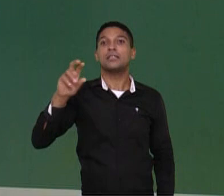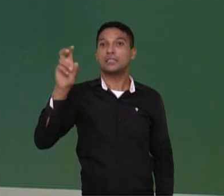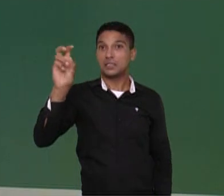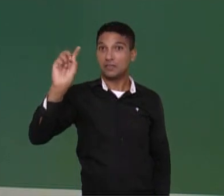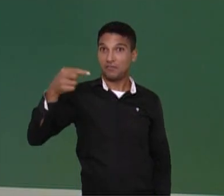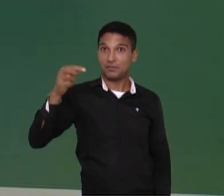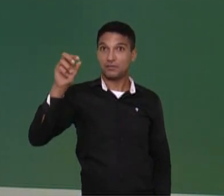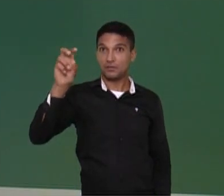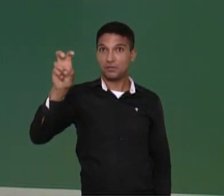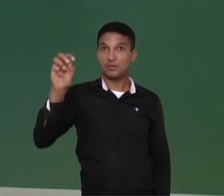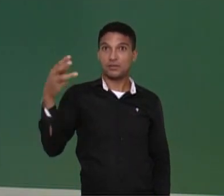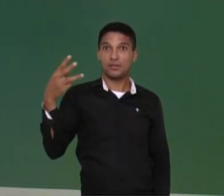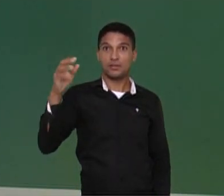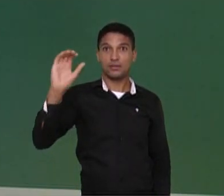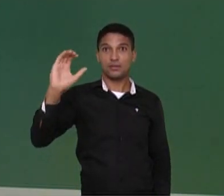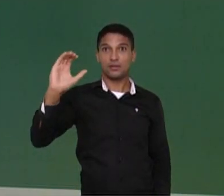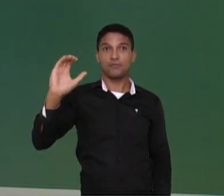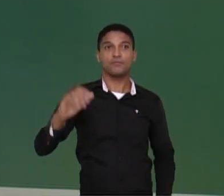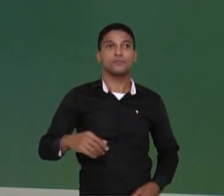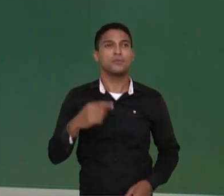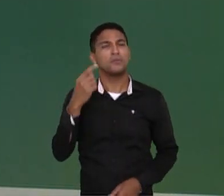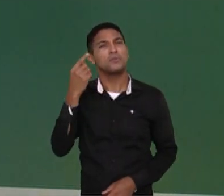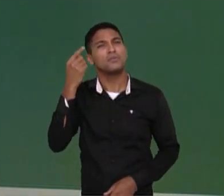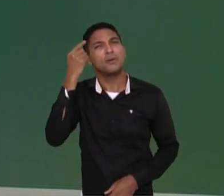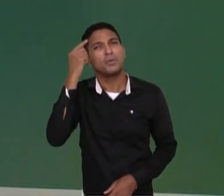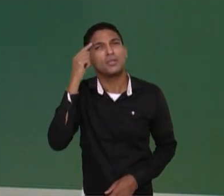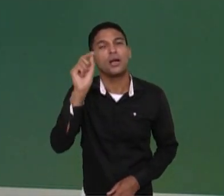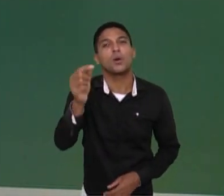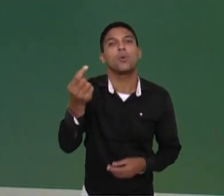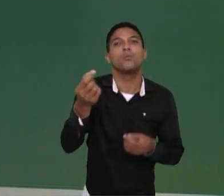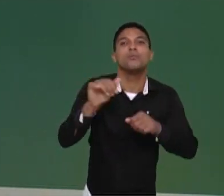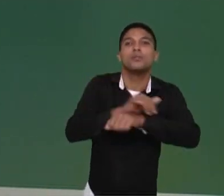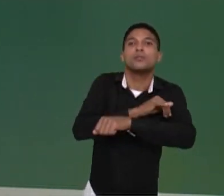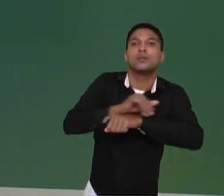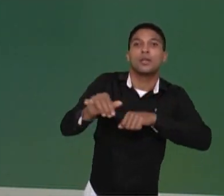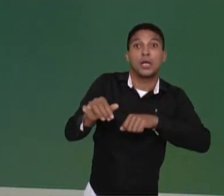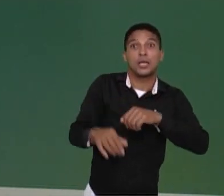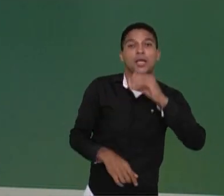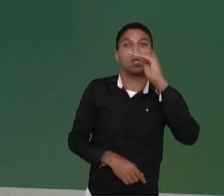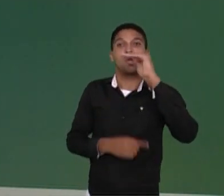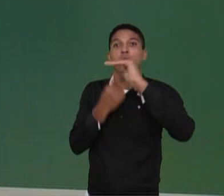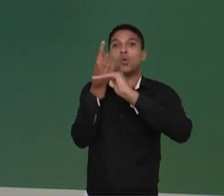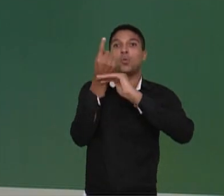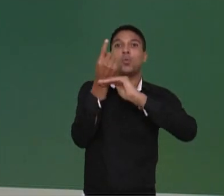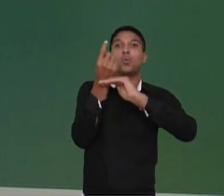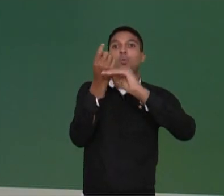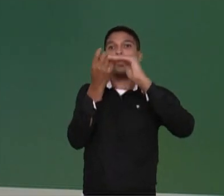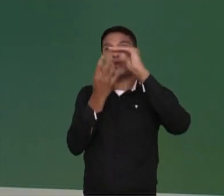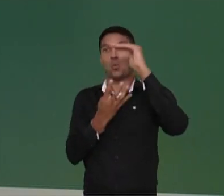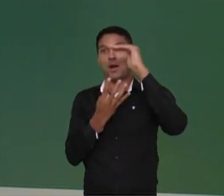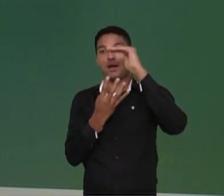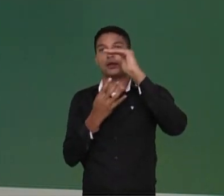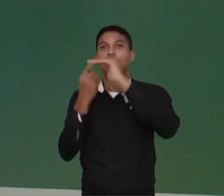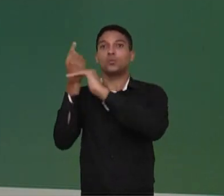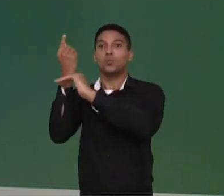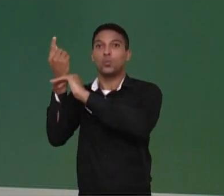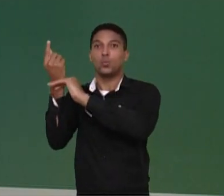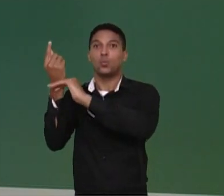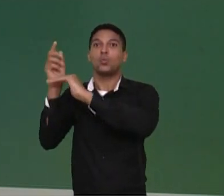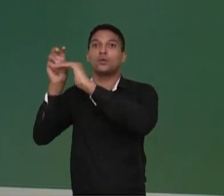O que eu vou fazer? Eu vou pensar assim, ó, se ele quer entre 1/4 e 1/5 de 100